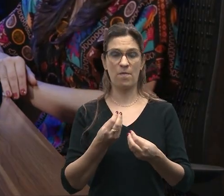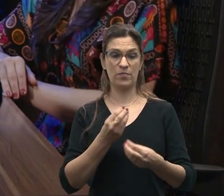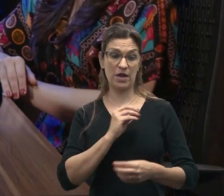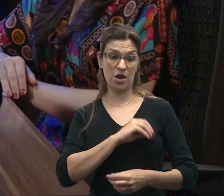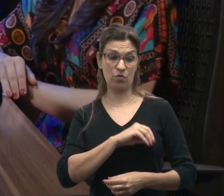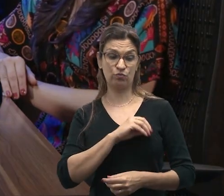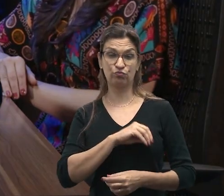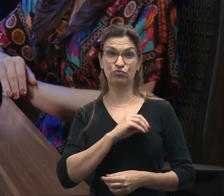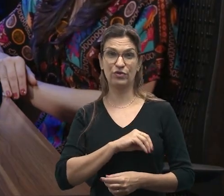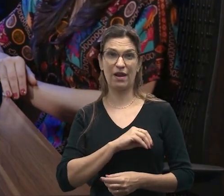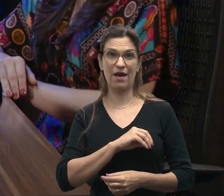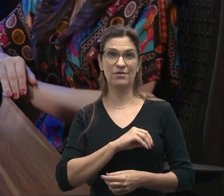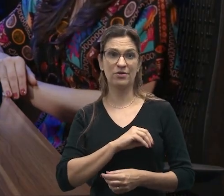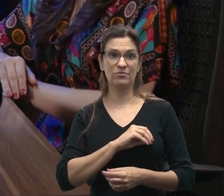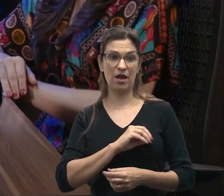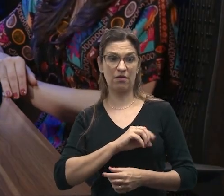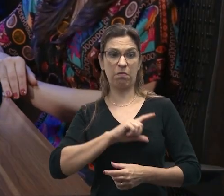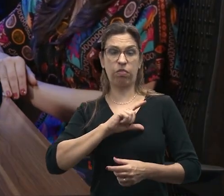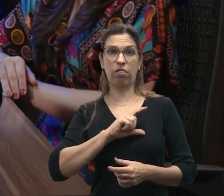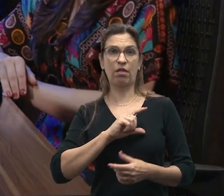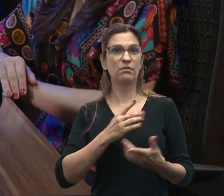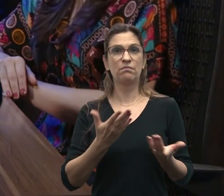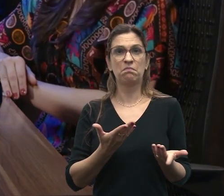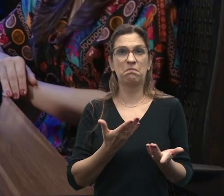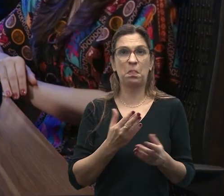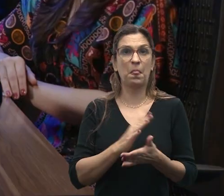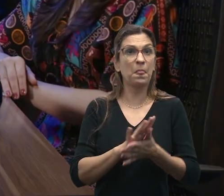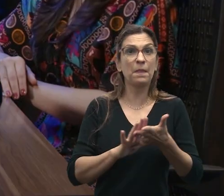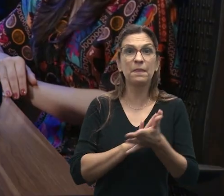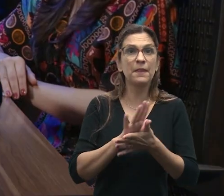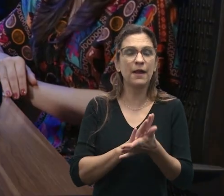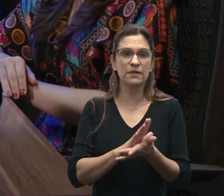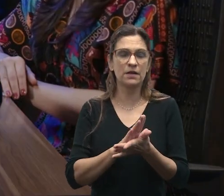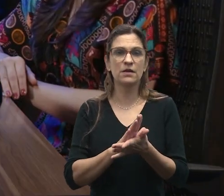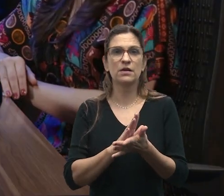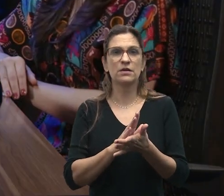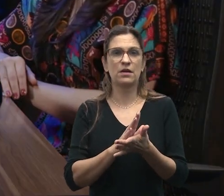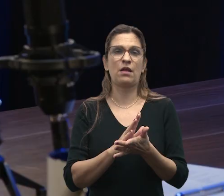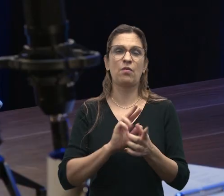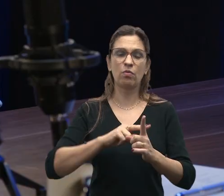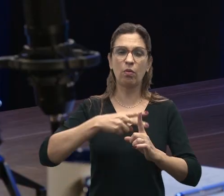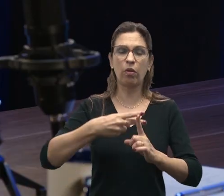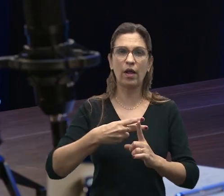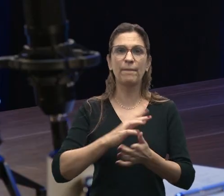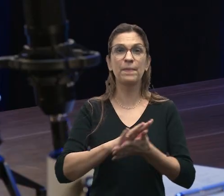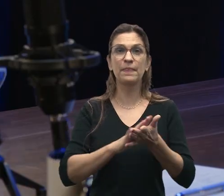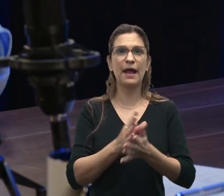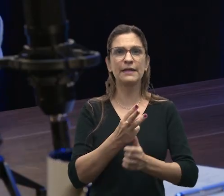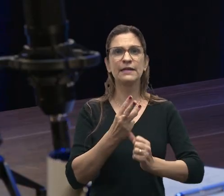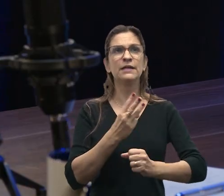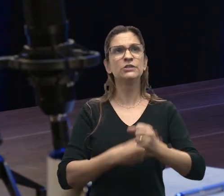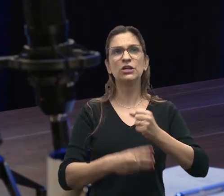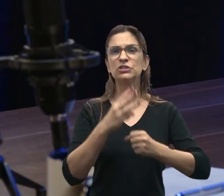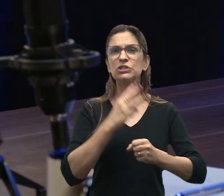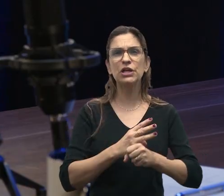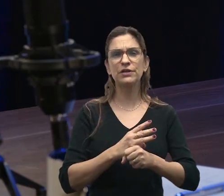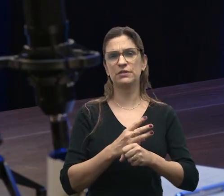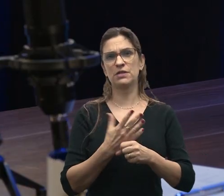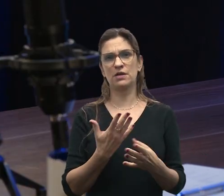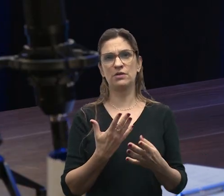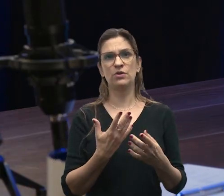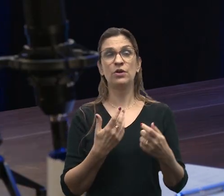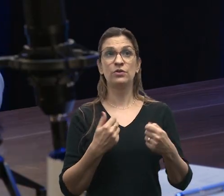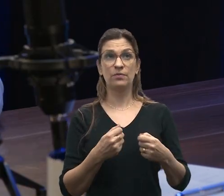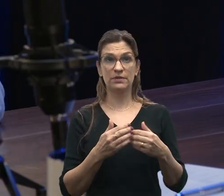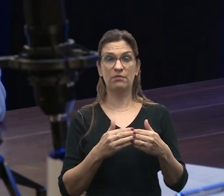devendo 3 anos de reajuste linear dos servidores, então a gente precisa deixar isso muito claro, nós estamos fazendo uma